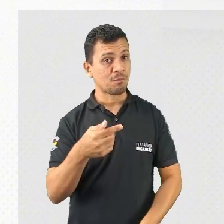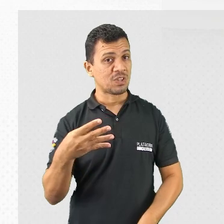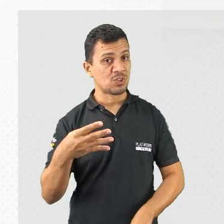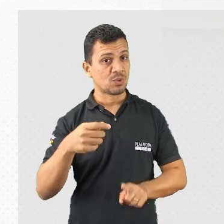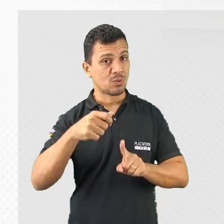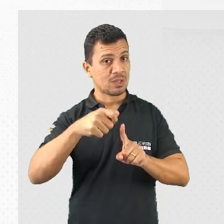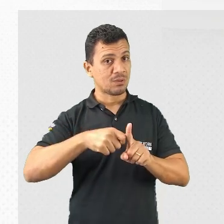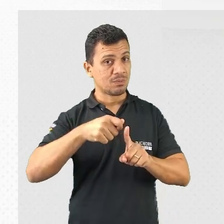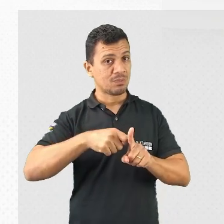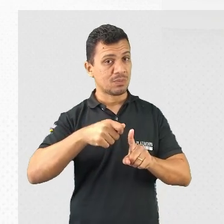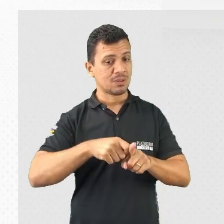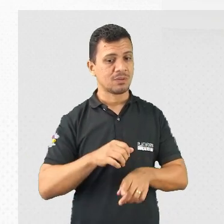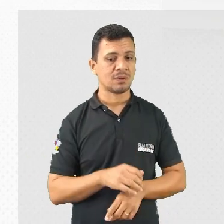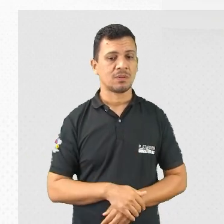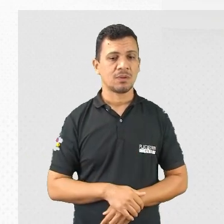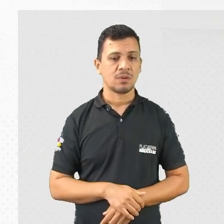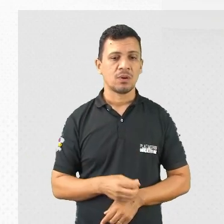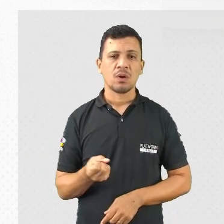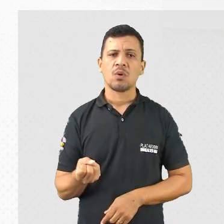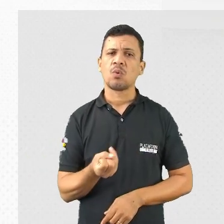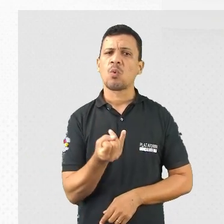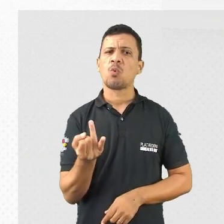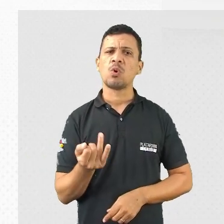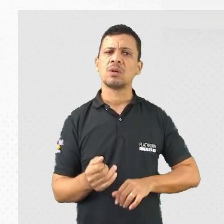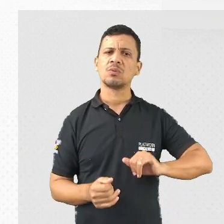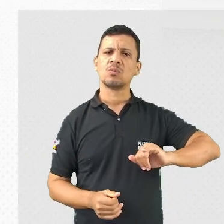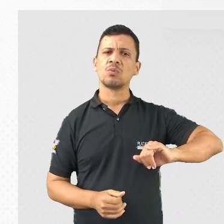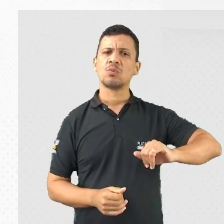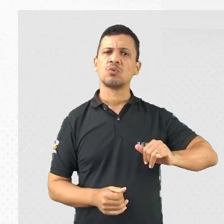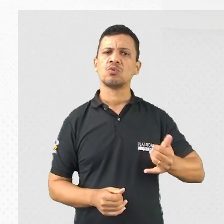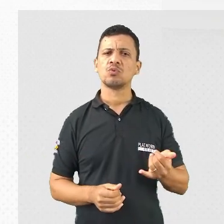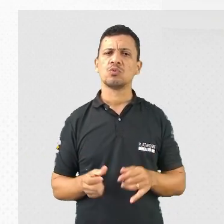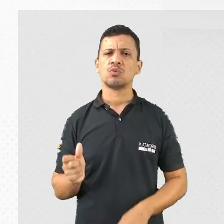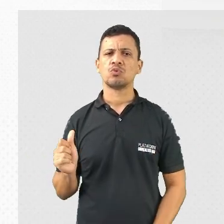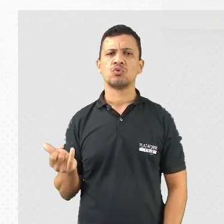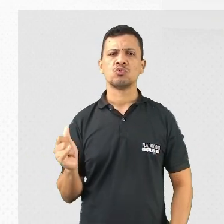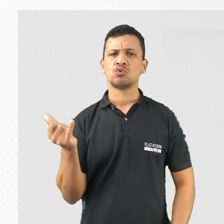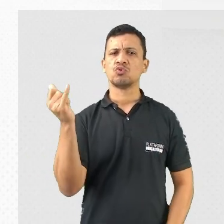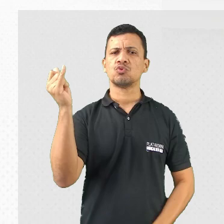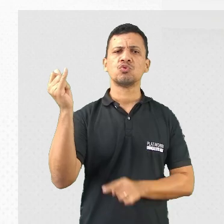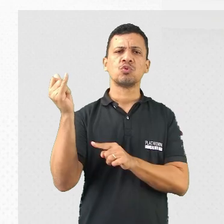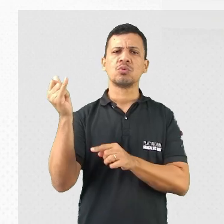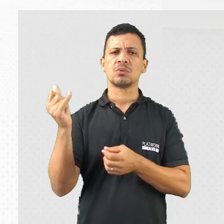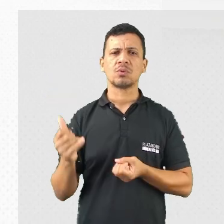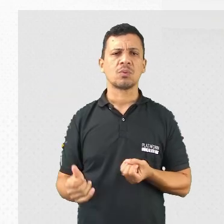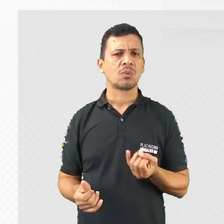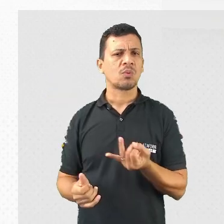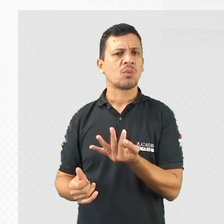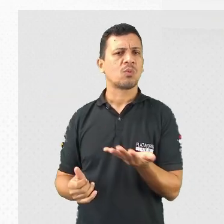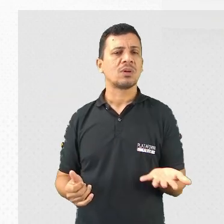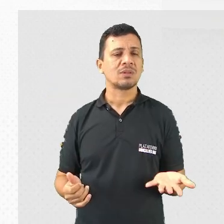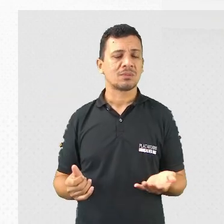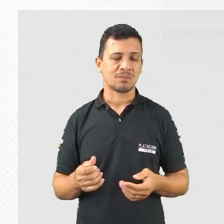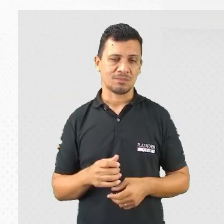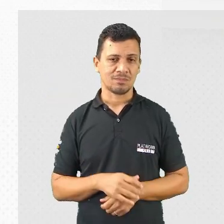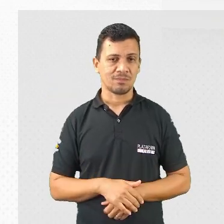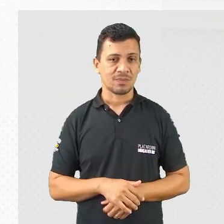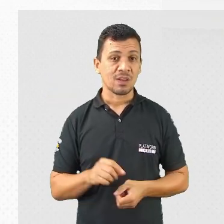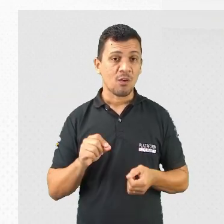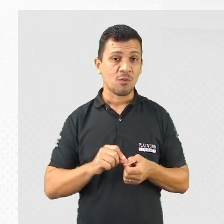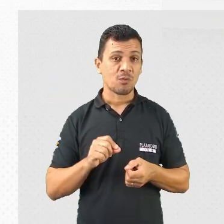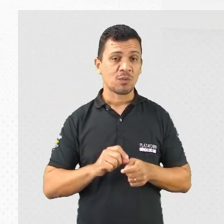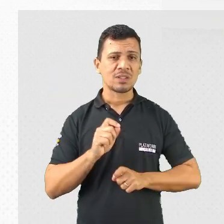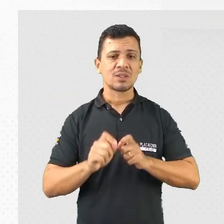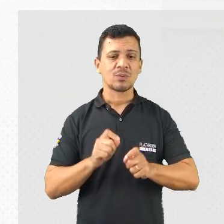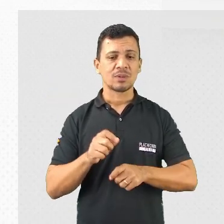você quiser saber quanto é os juros, né? Quanto rendeu de juros, tá? Então, o que você faz?